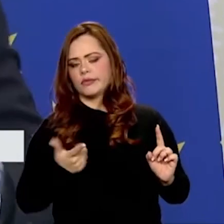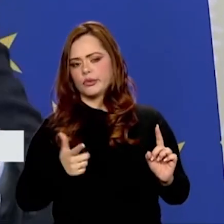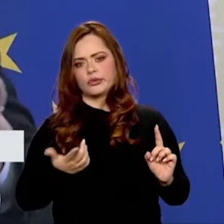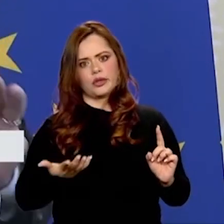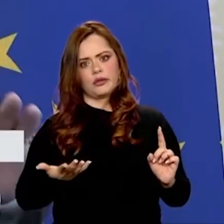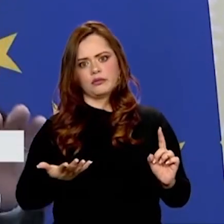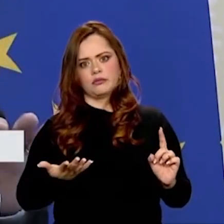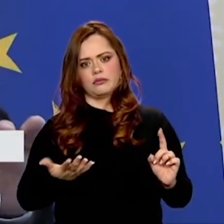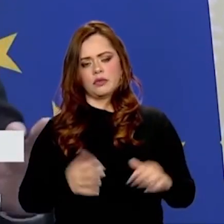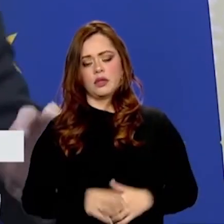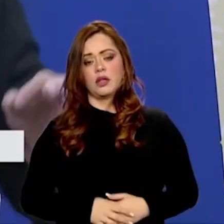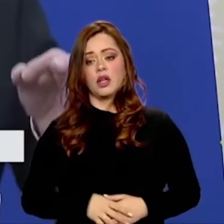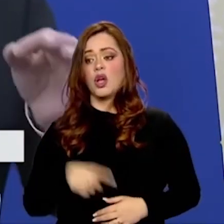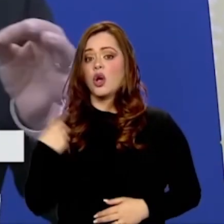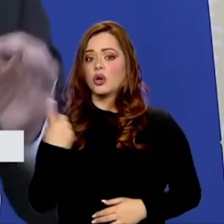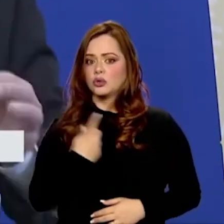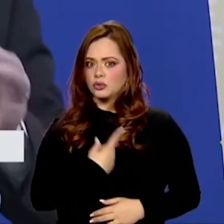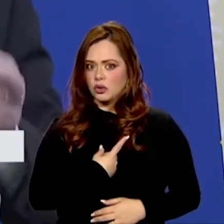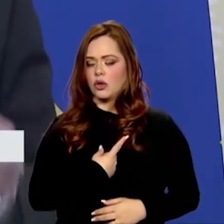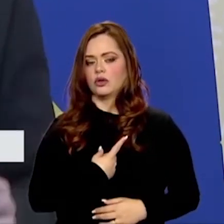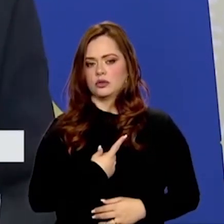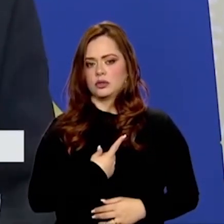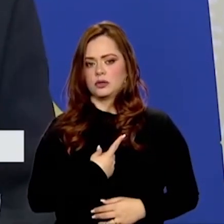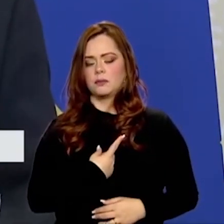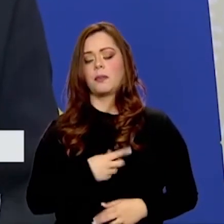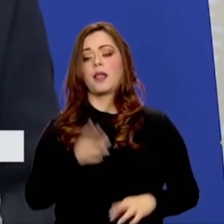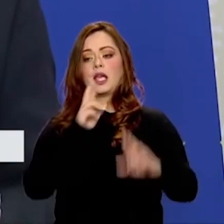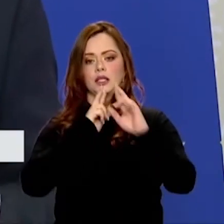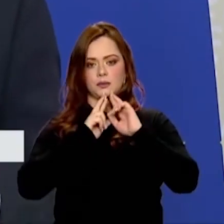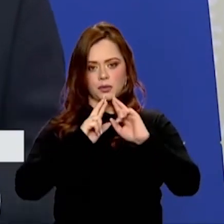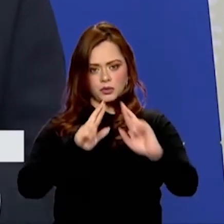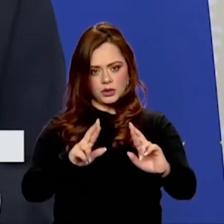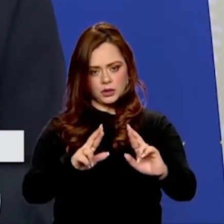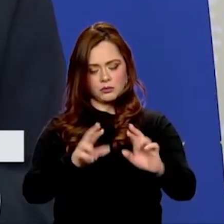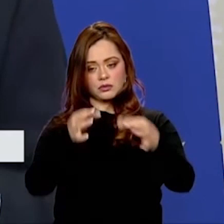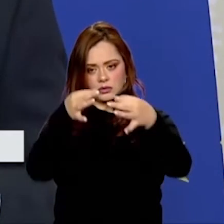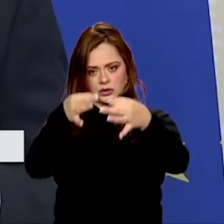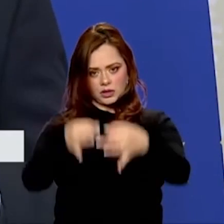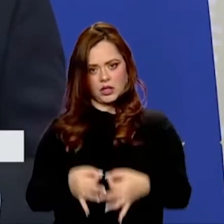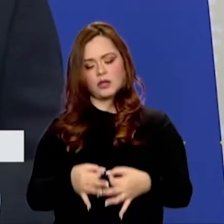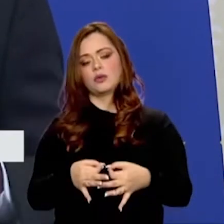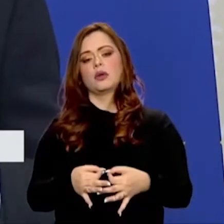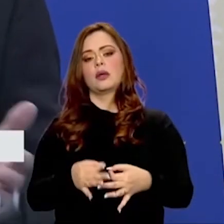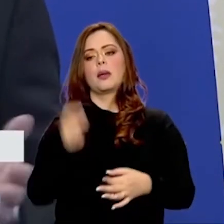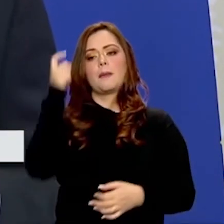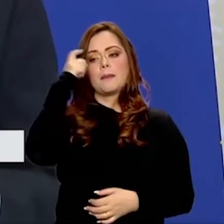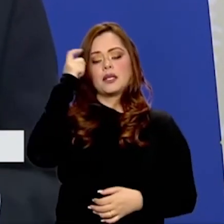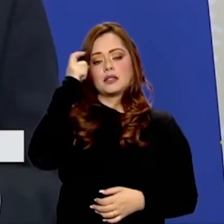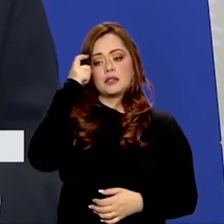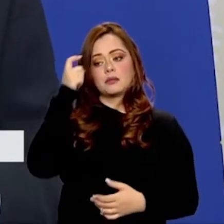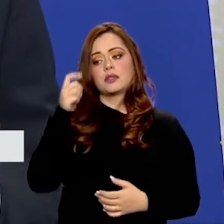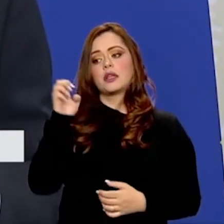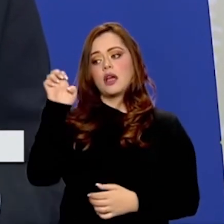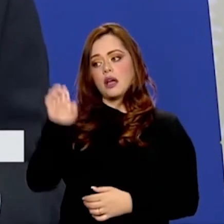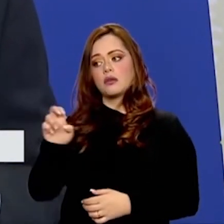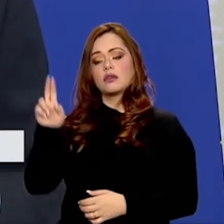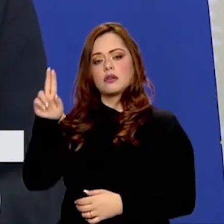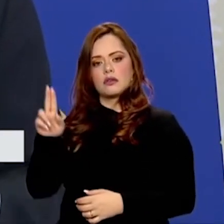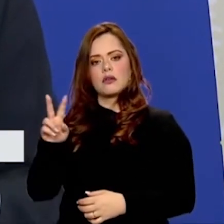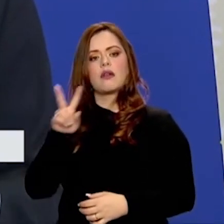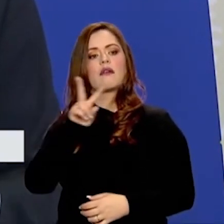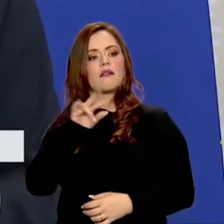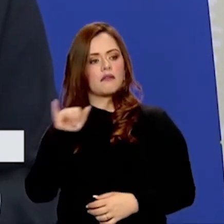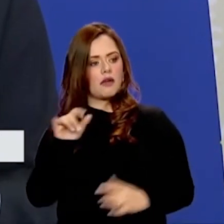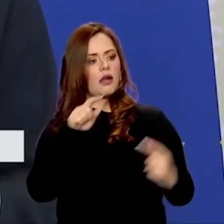Nós não temos problema, nós fizemos uma carta-resposta e achamos que a União Europeia vai concordar tranquilamente com a